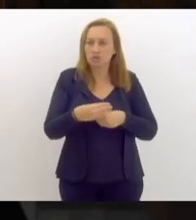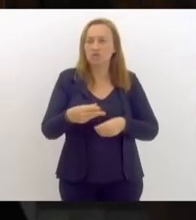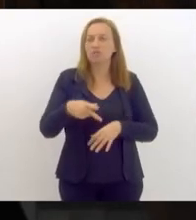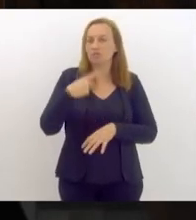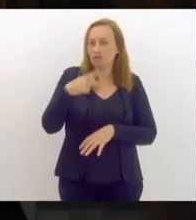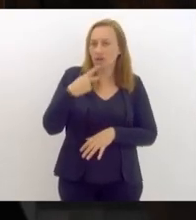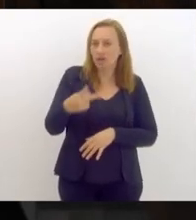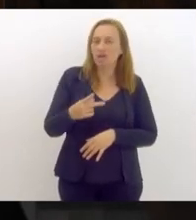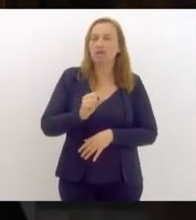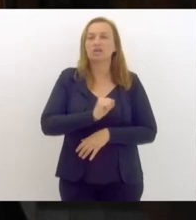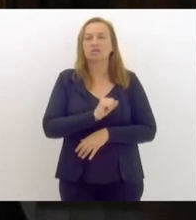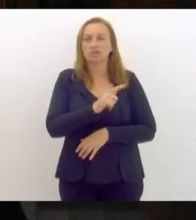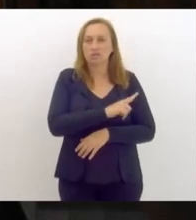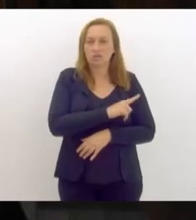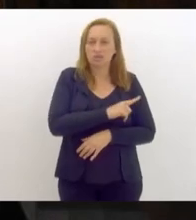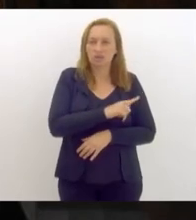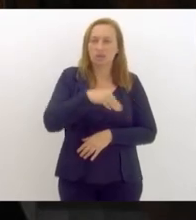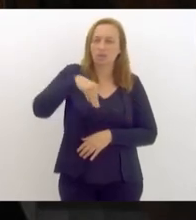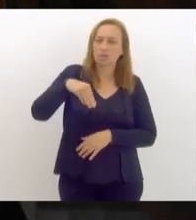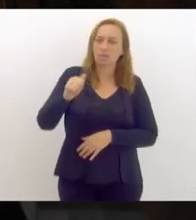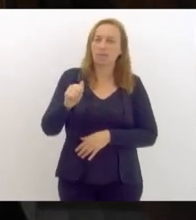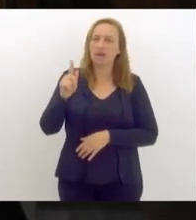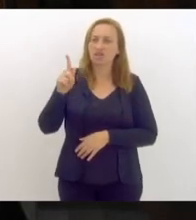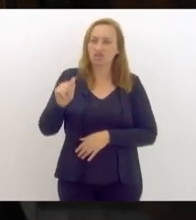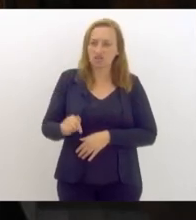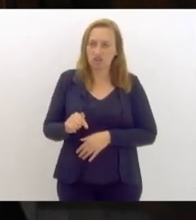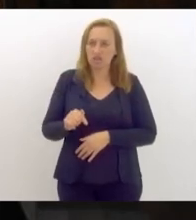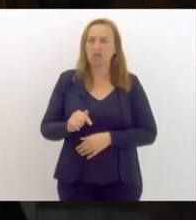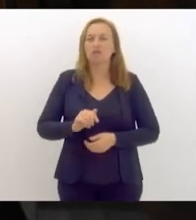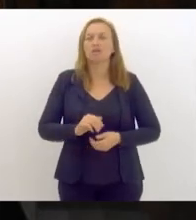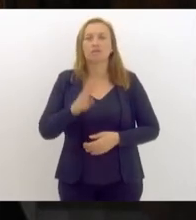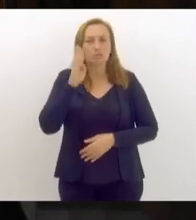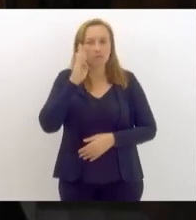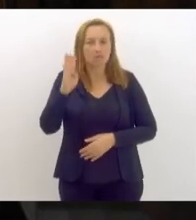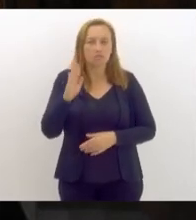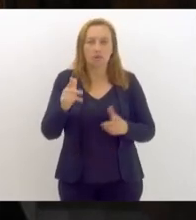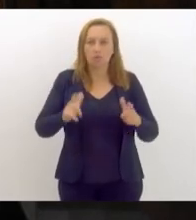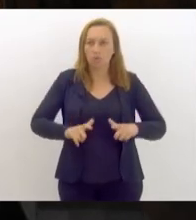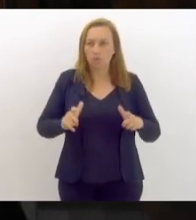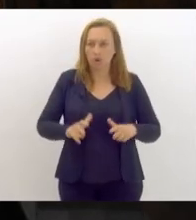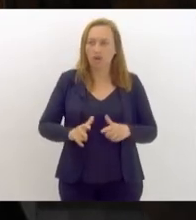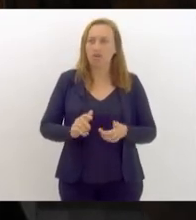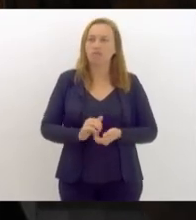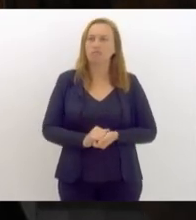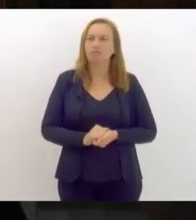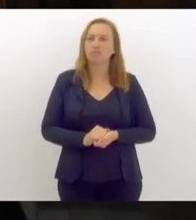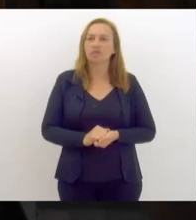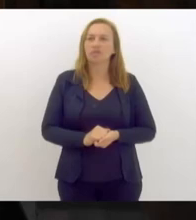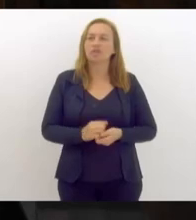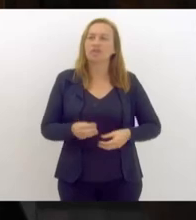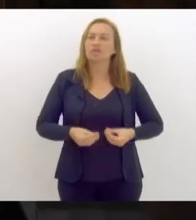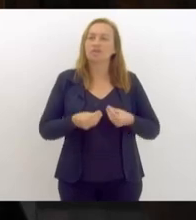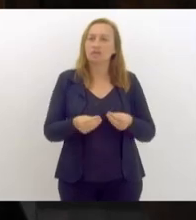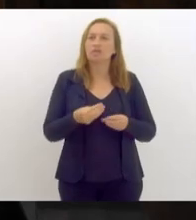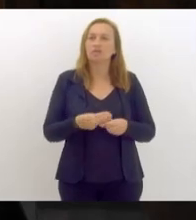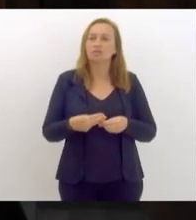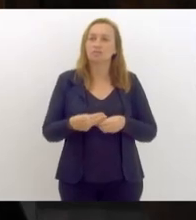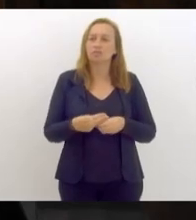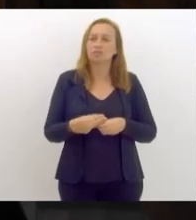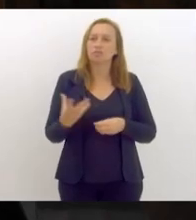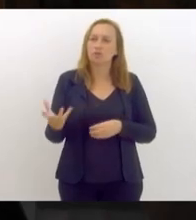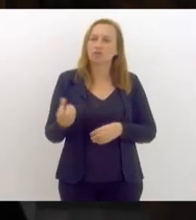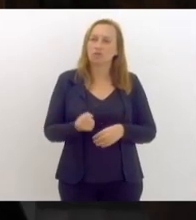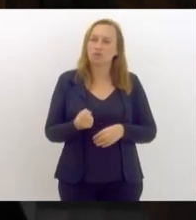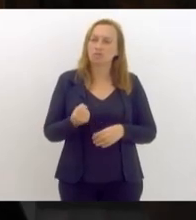Gonçalo magégua Guapimirim na zona principal de petróleo o que garante a este município o